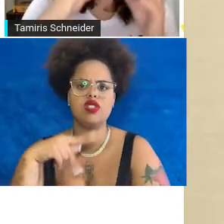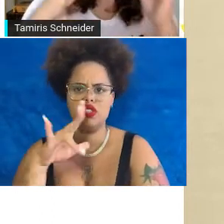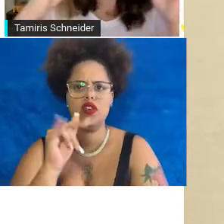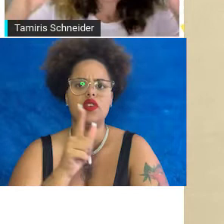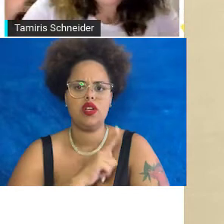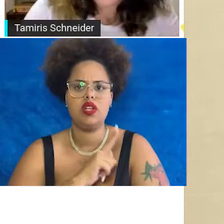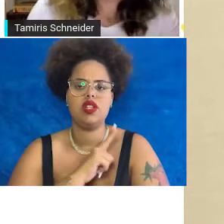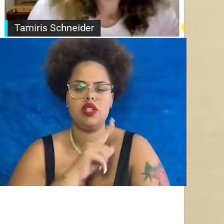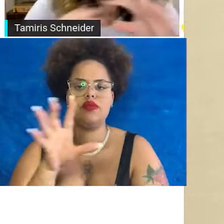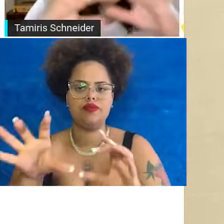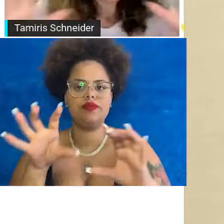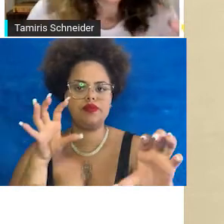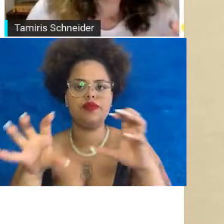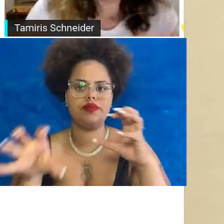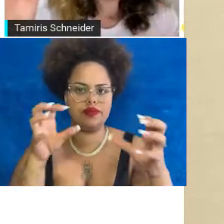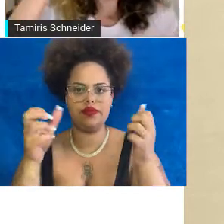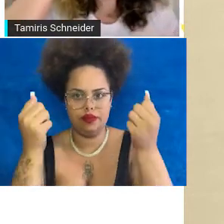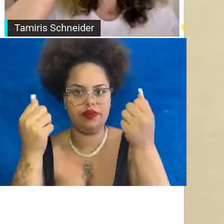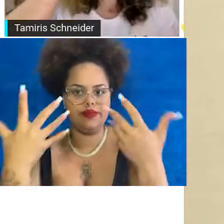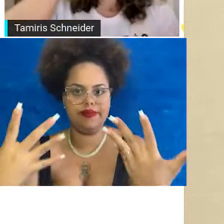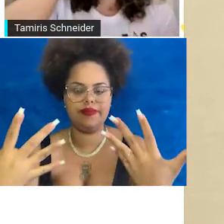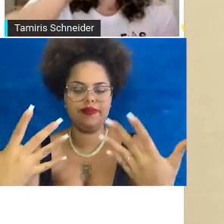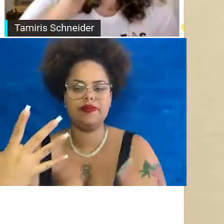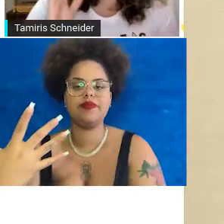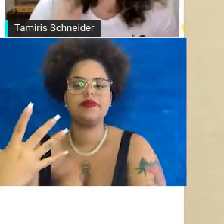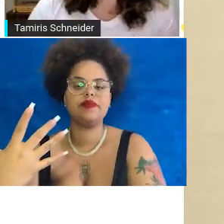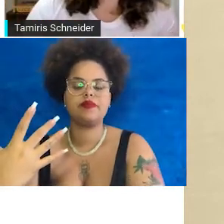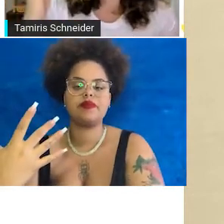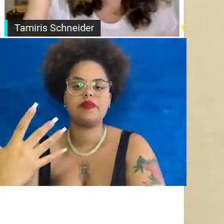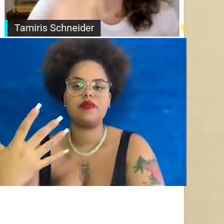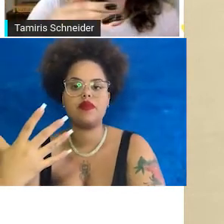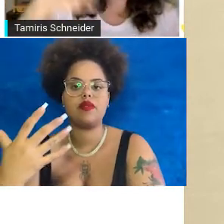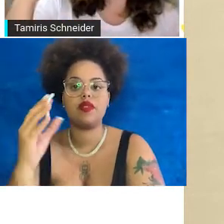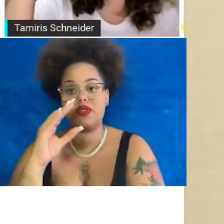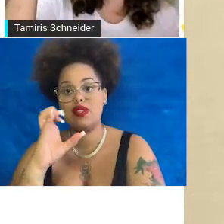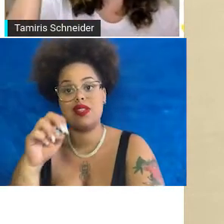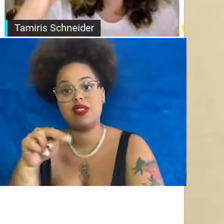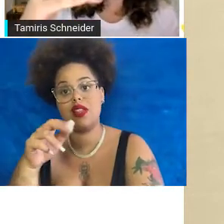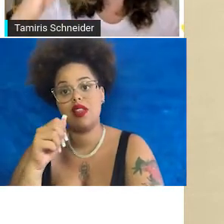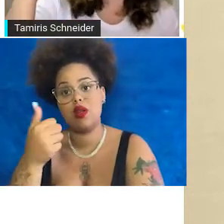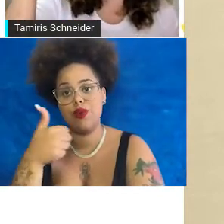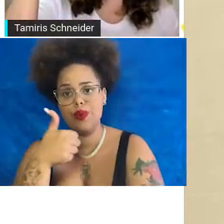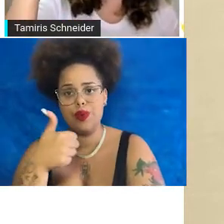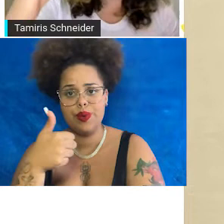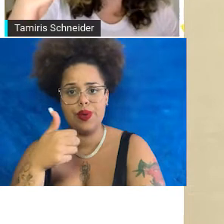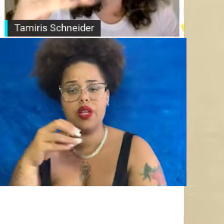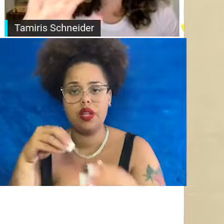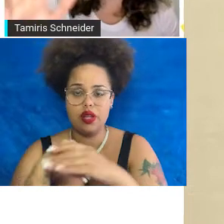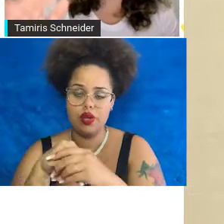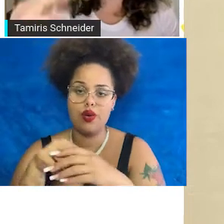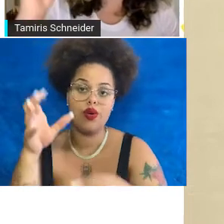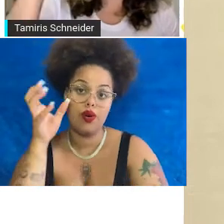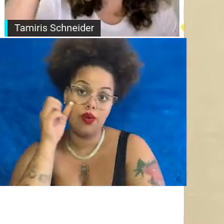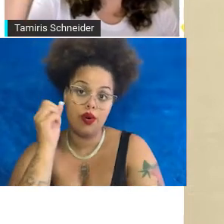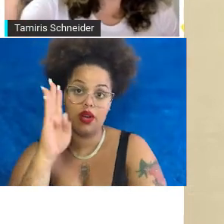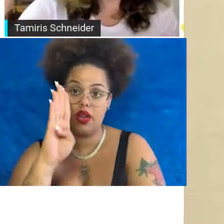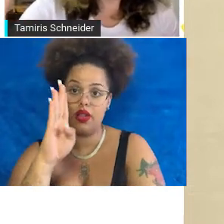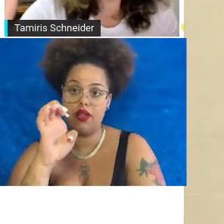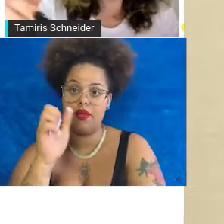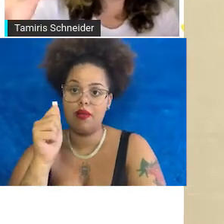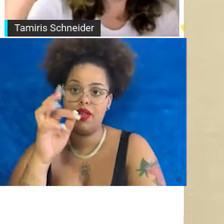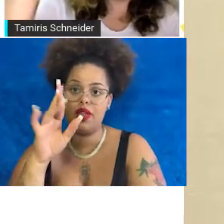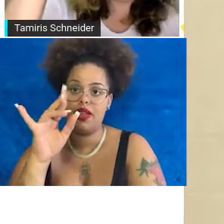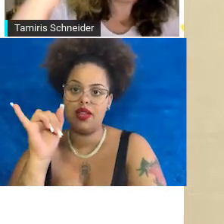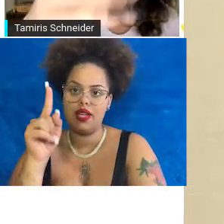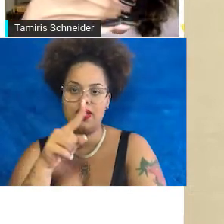que desmembrar e contar, né? Então, vem ali, cena 1, interior, quarto de Beatriz, por exemplo,